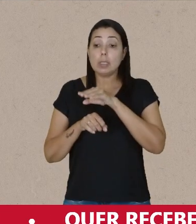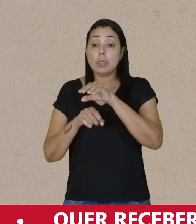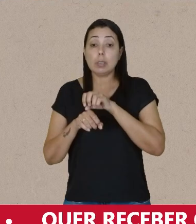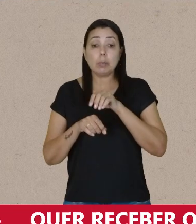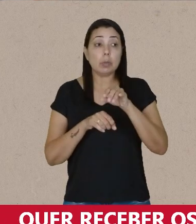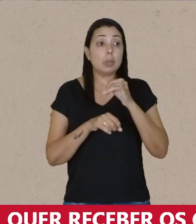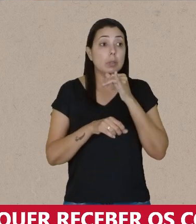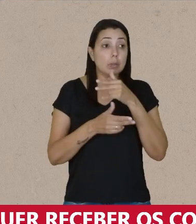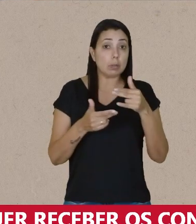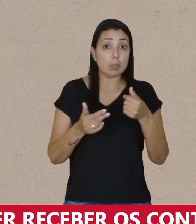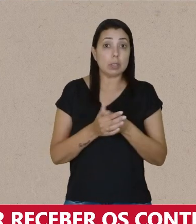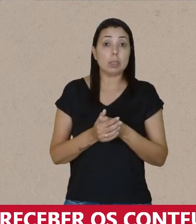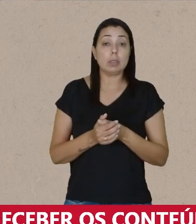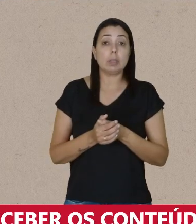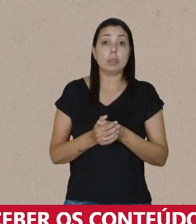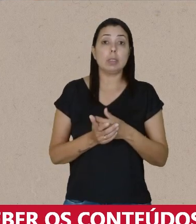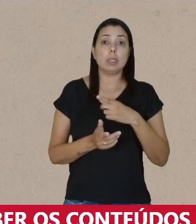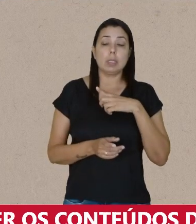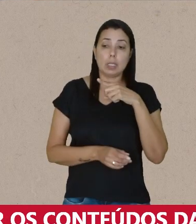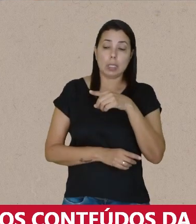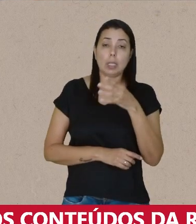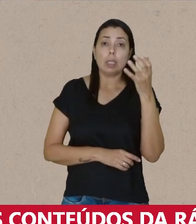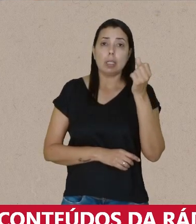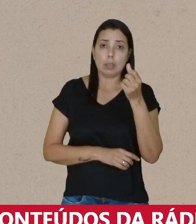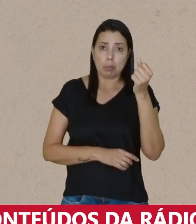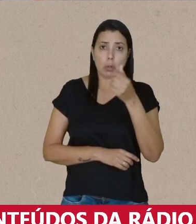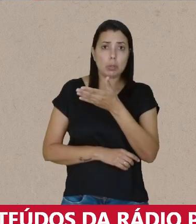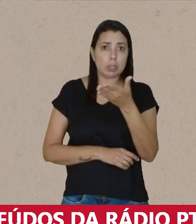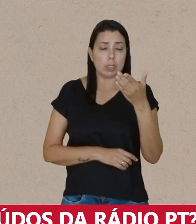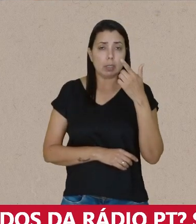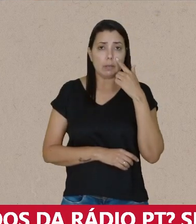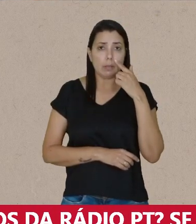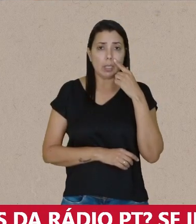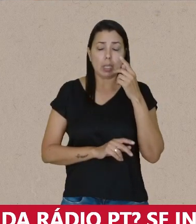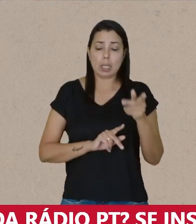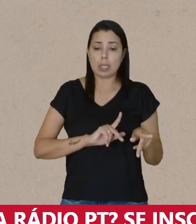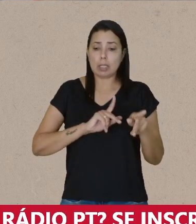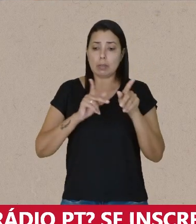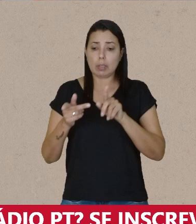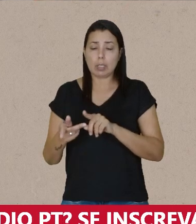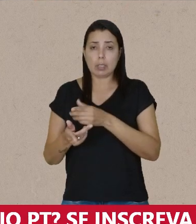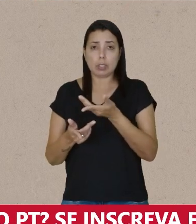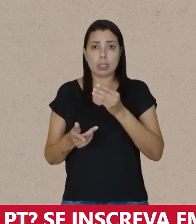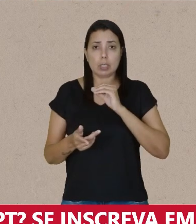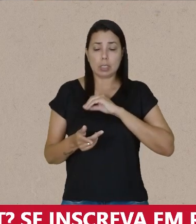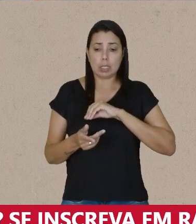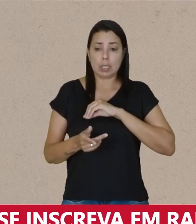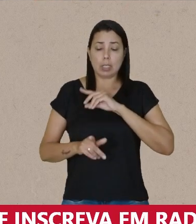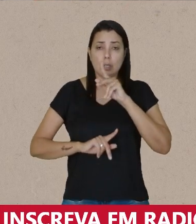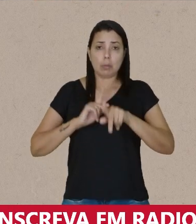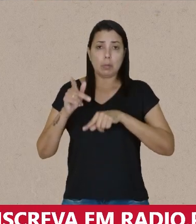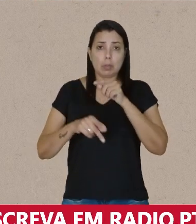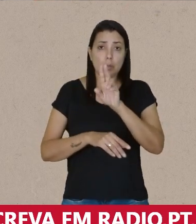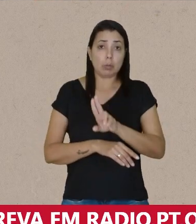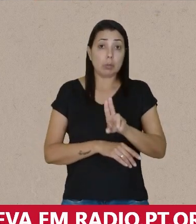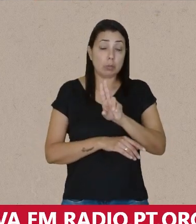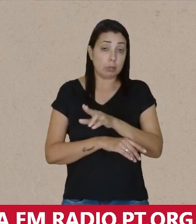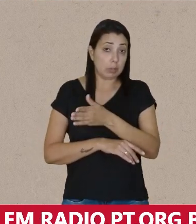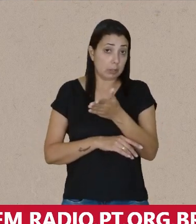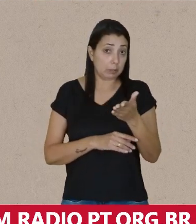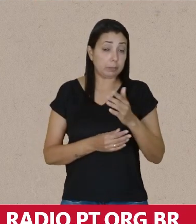exemplo, dividendos para acionistas que estão na Bolsa de Nova York, configurando uma transferência direta de renda da população usuária,